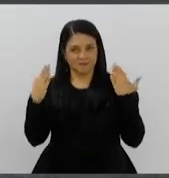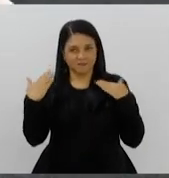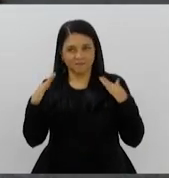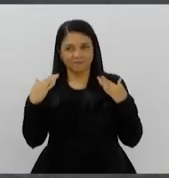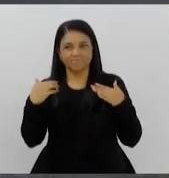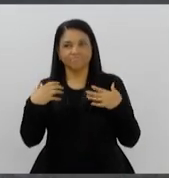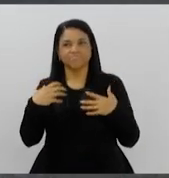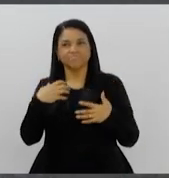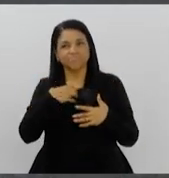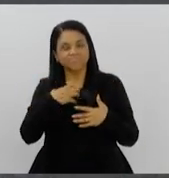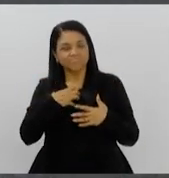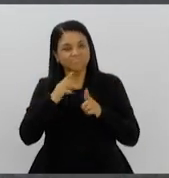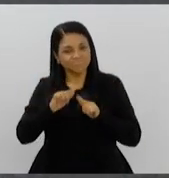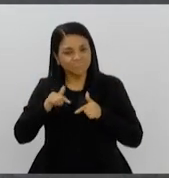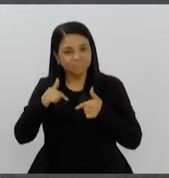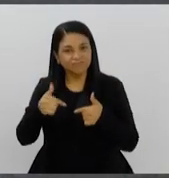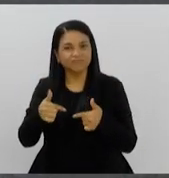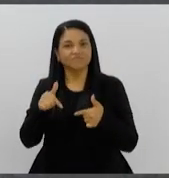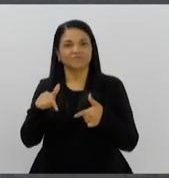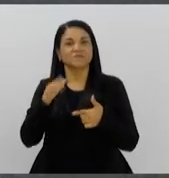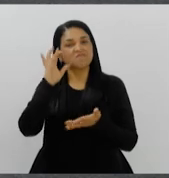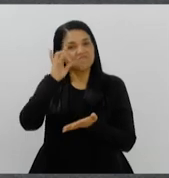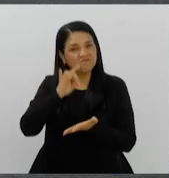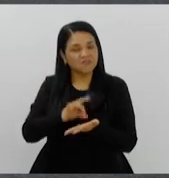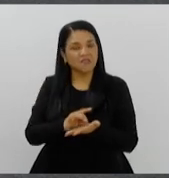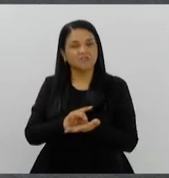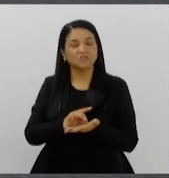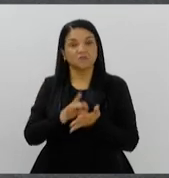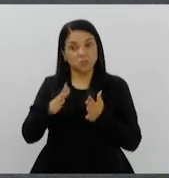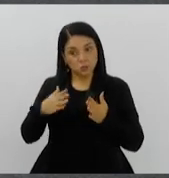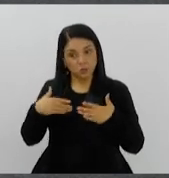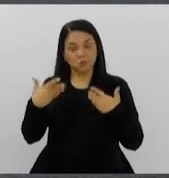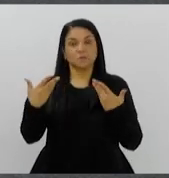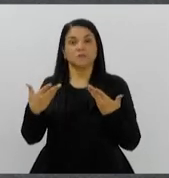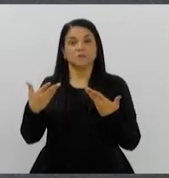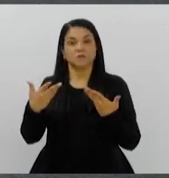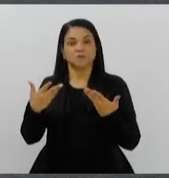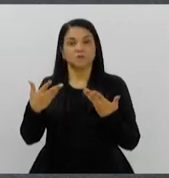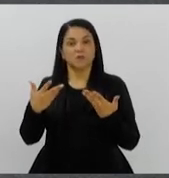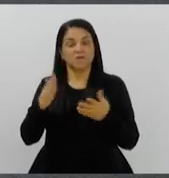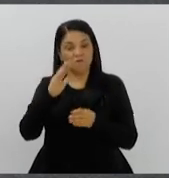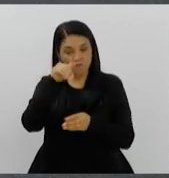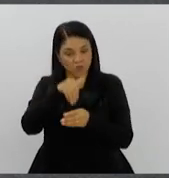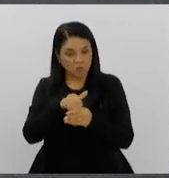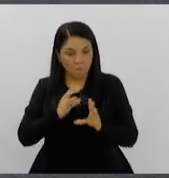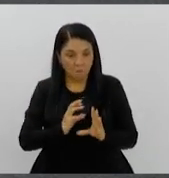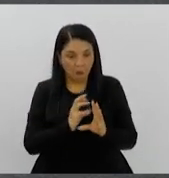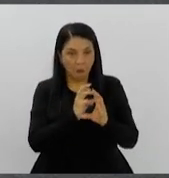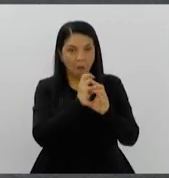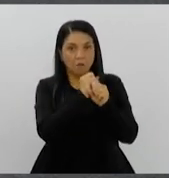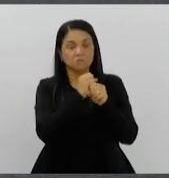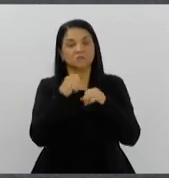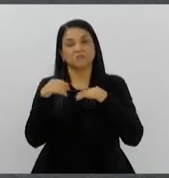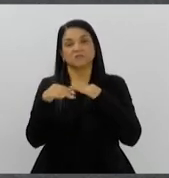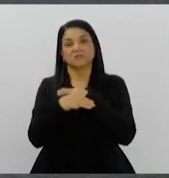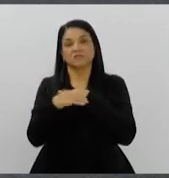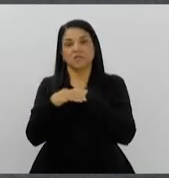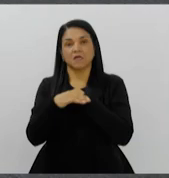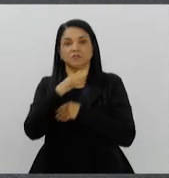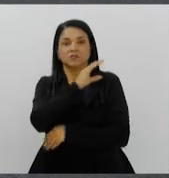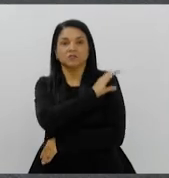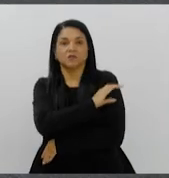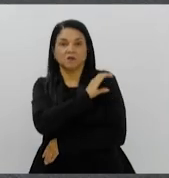e eu, de fato, realmente fiquei muito surpreso pela expressiva votação que ela teve na minha cidade, de Campos